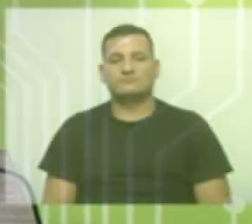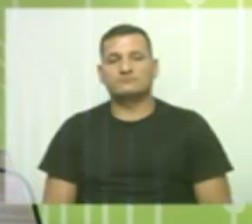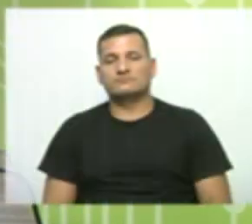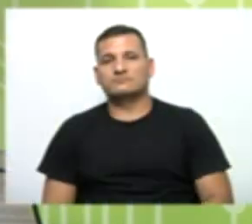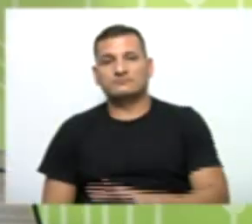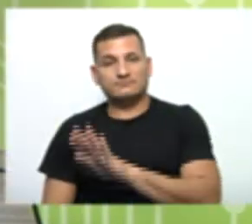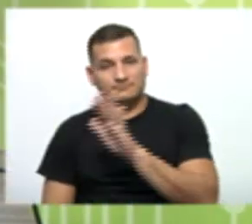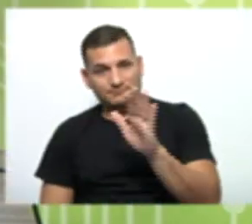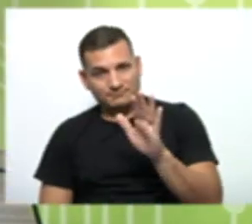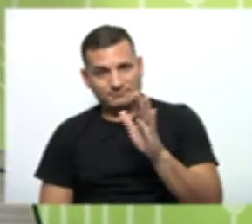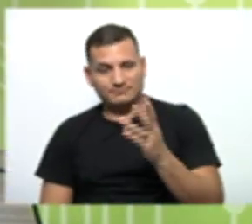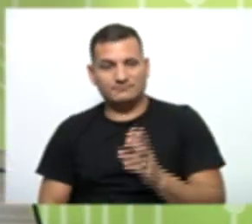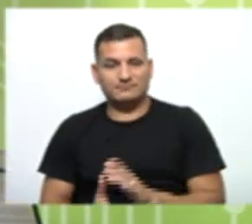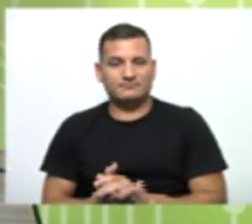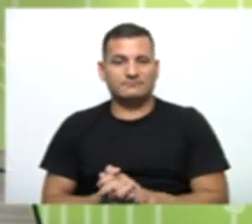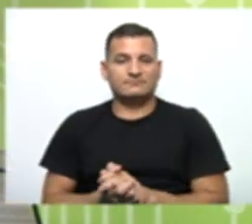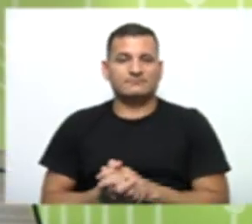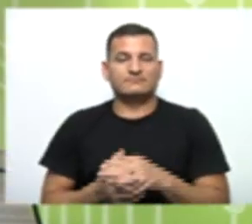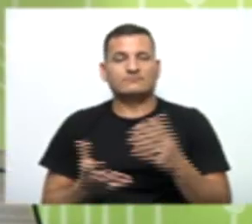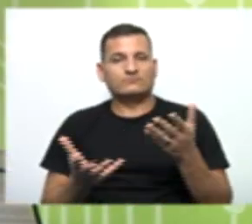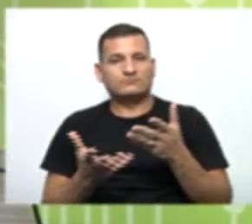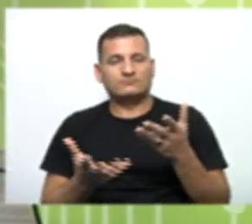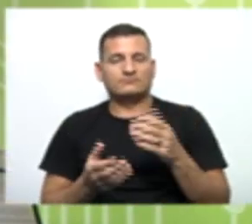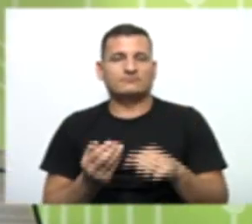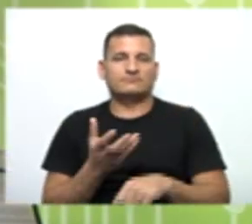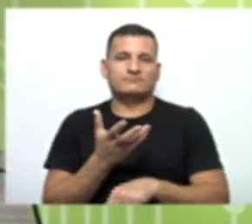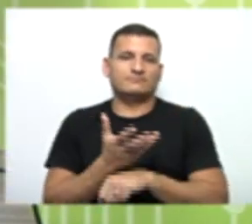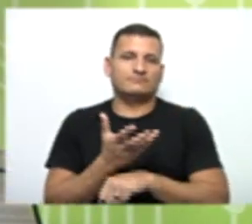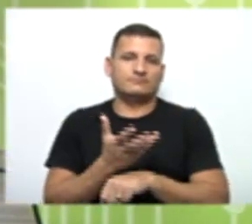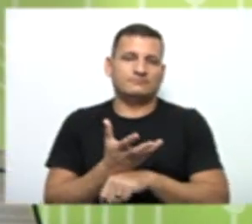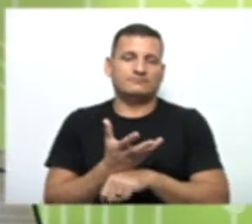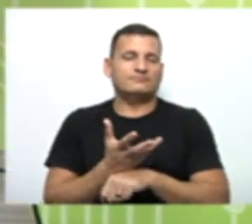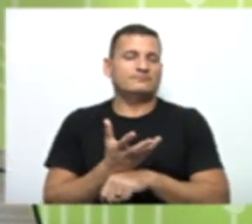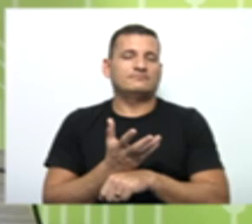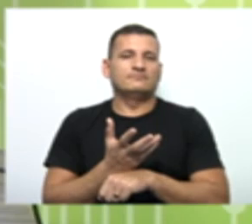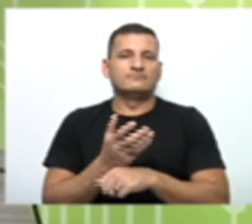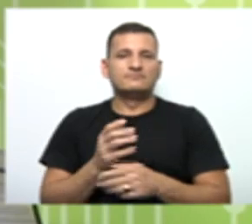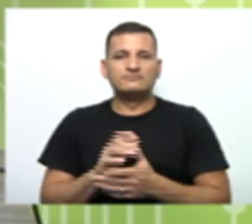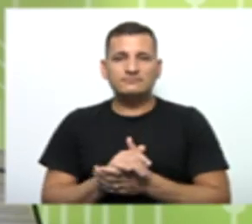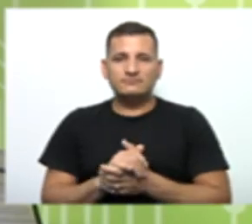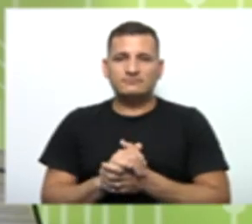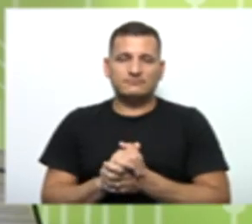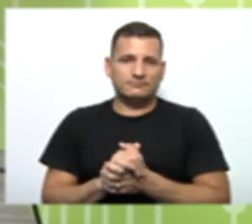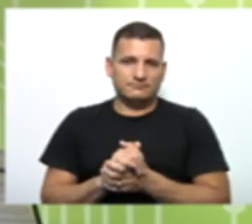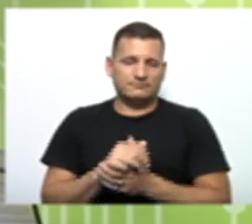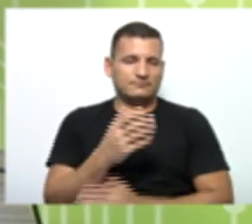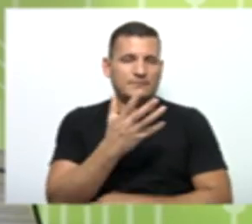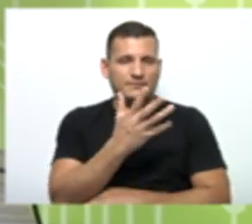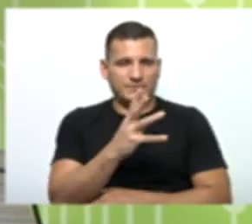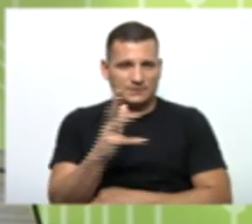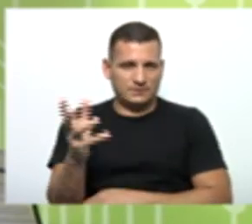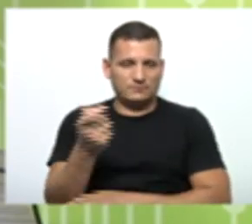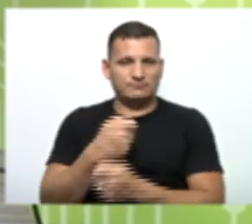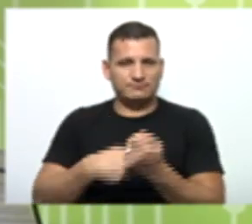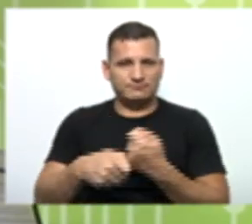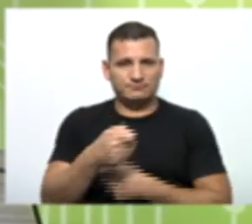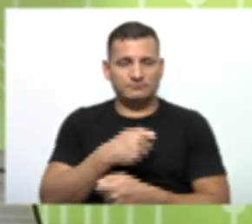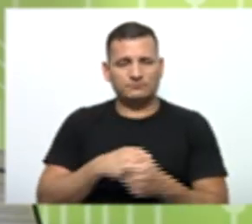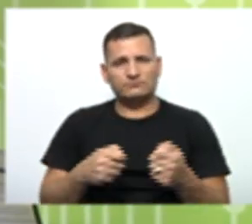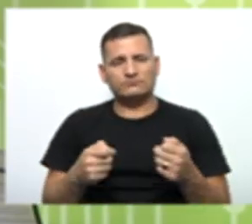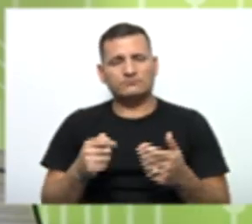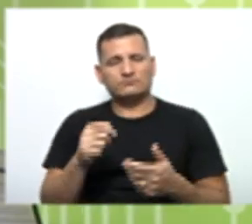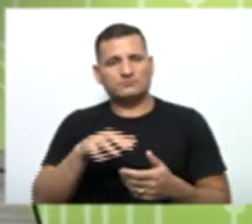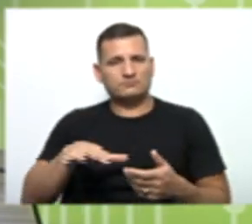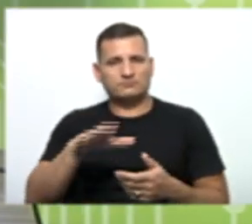Olá, mais uma vez estamos aqui com a disciplina de gestão ambiental aplicada ao cooperativismo. Hoje estará